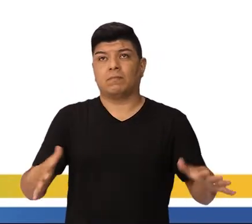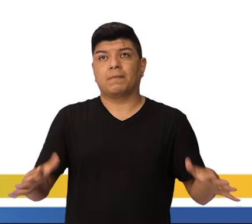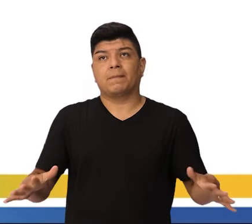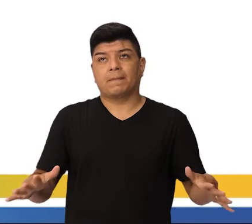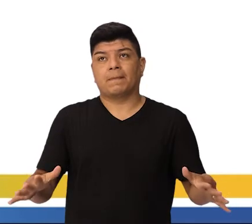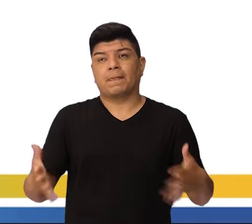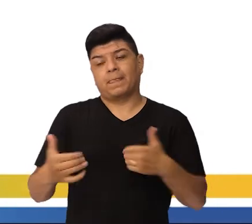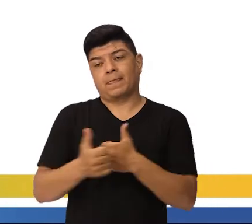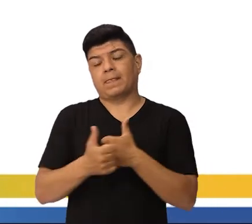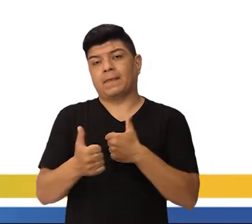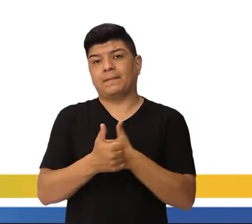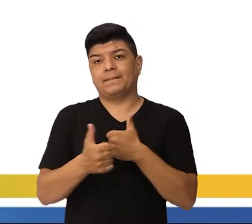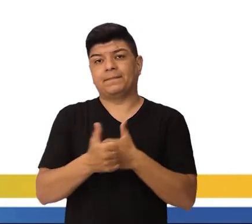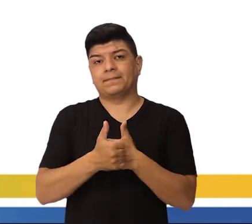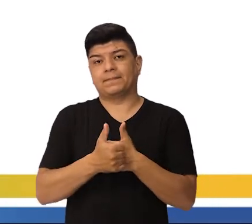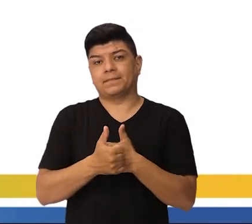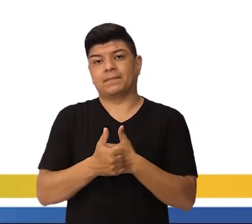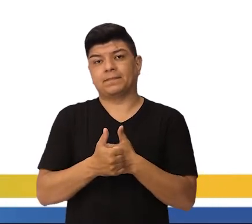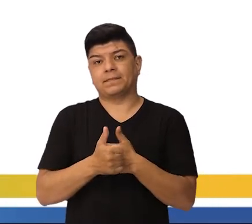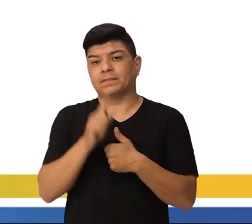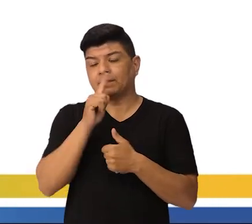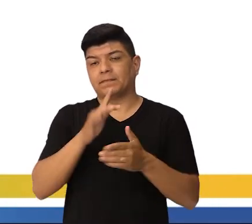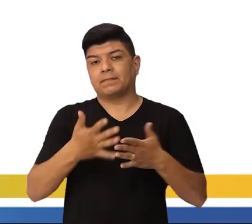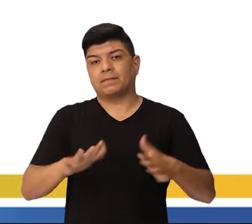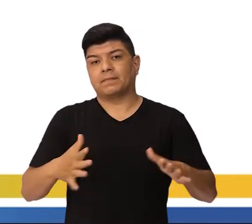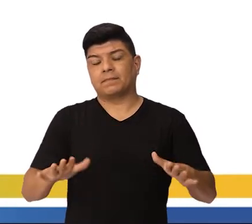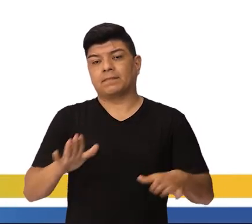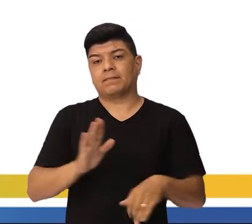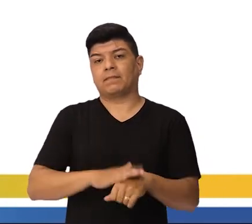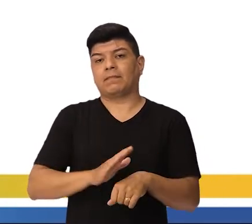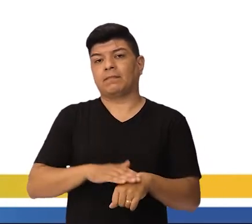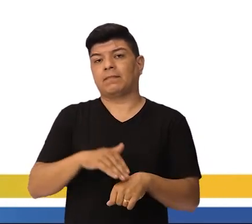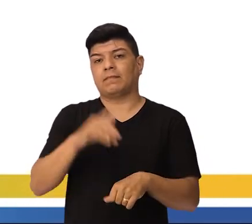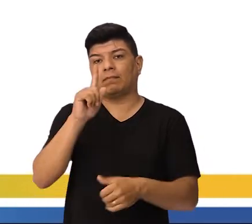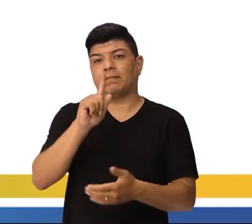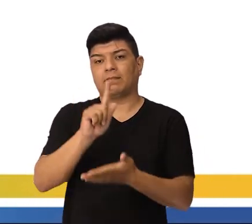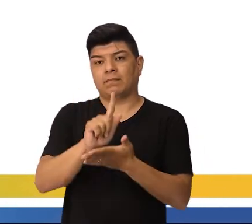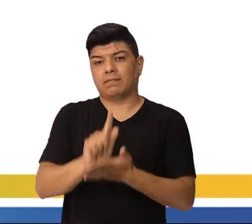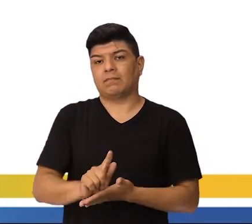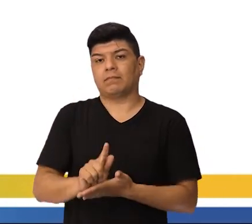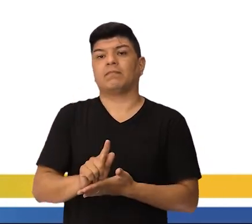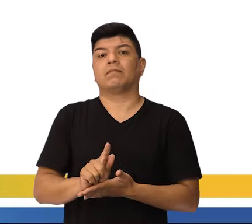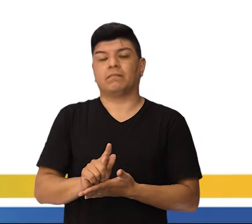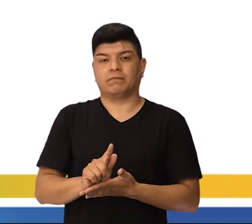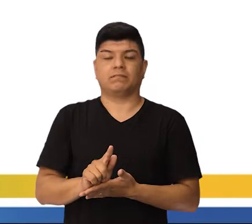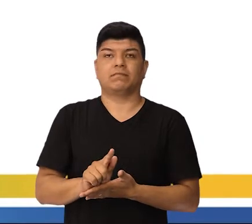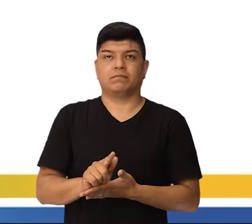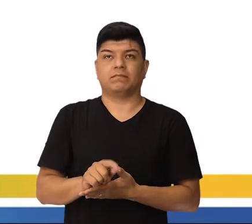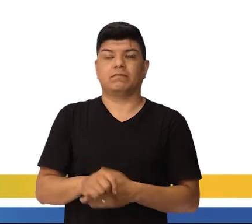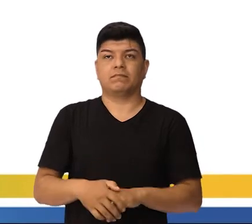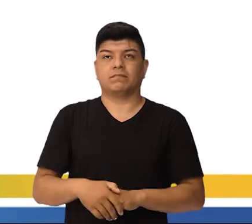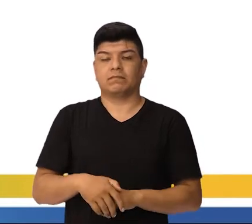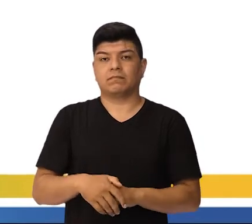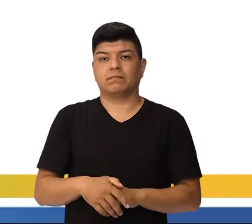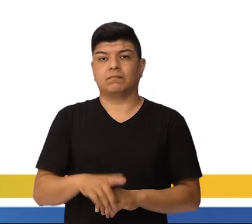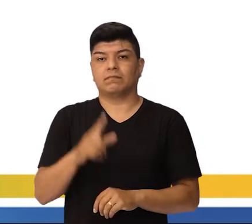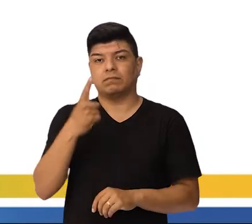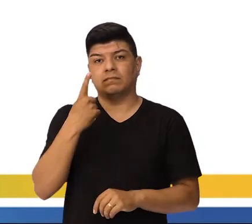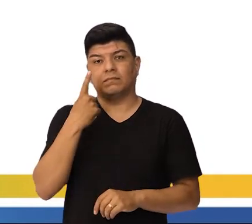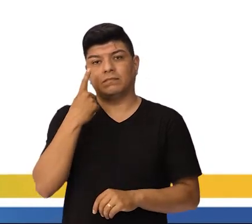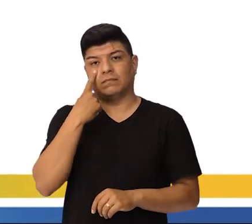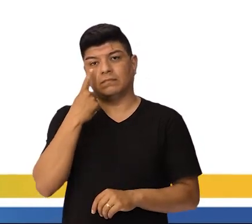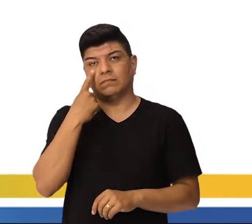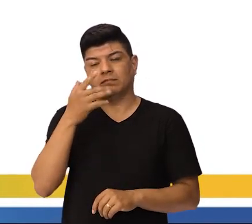próxima ao nível do mar. Então ela tem maior pressão atmosférica nessa região. Aí você vai ver, aí ela está na faixa